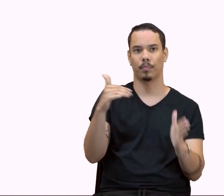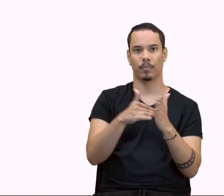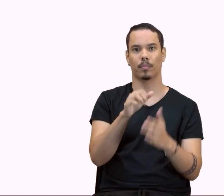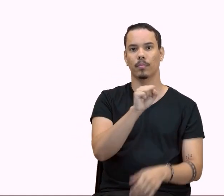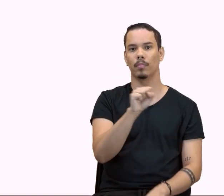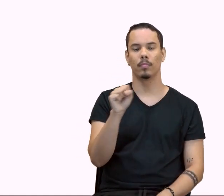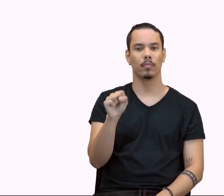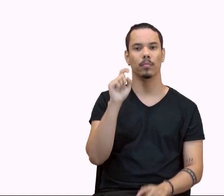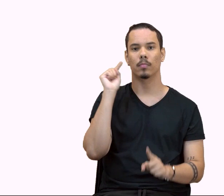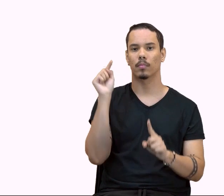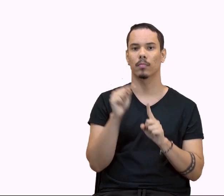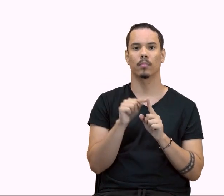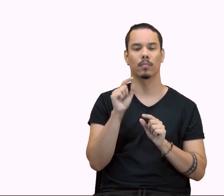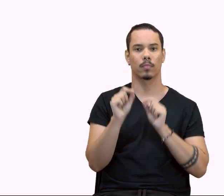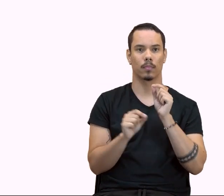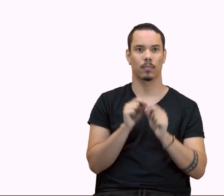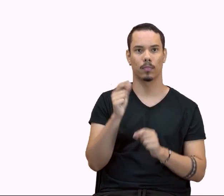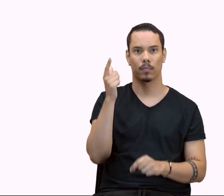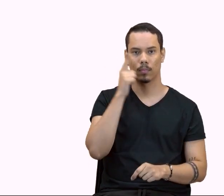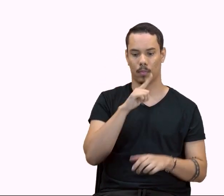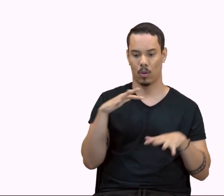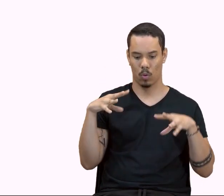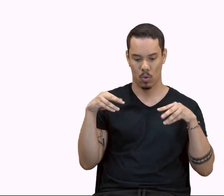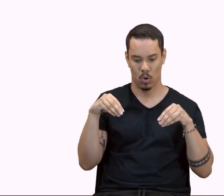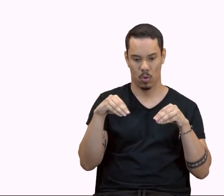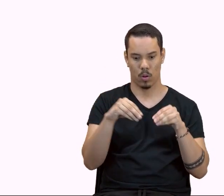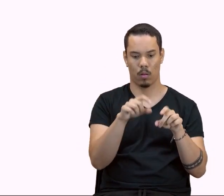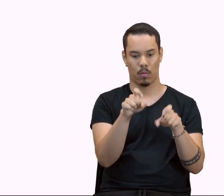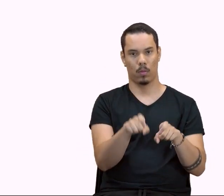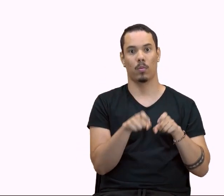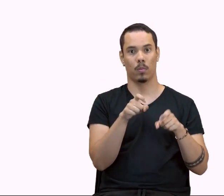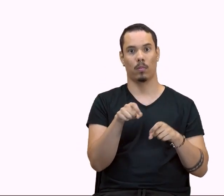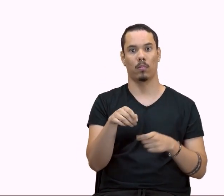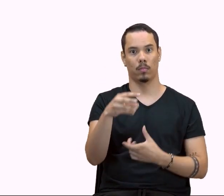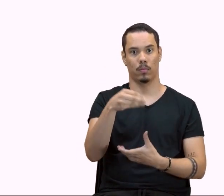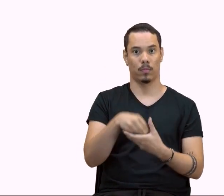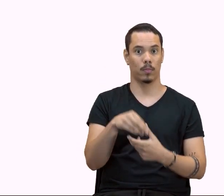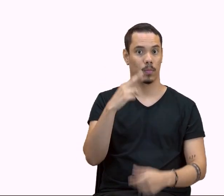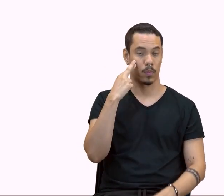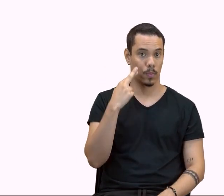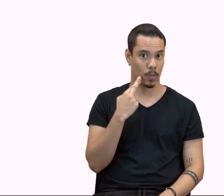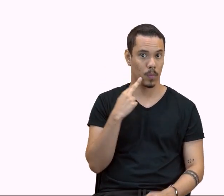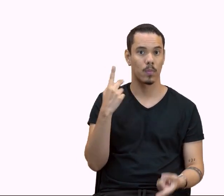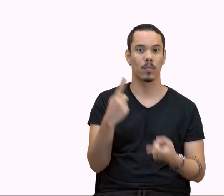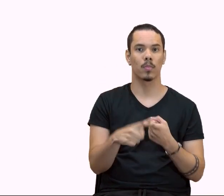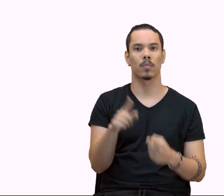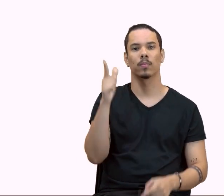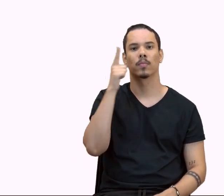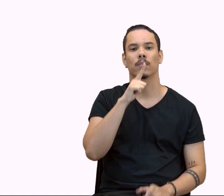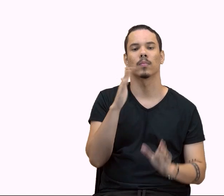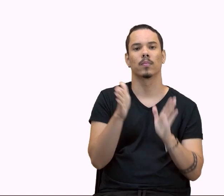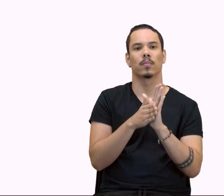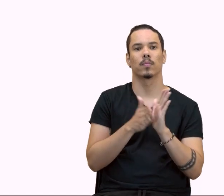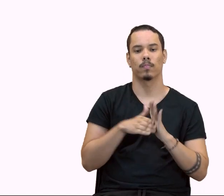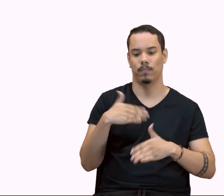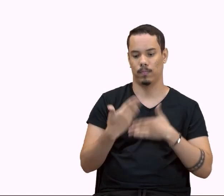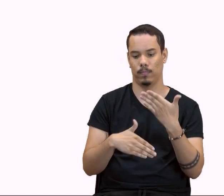quê? Visava a ocupação do espaço rural do território de Rondônia, de forma a promover o desenvolvimento